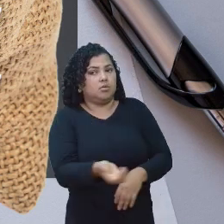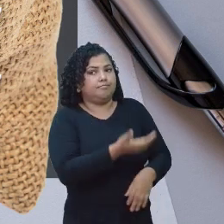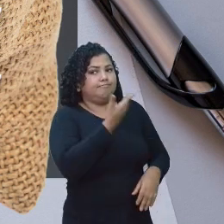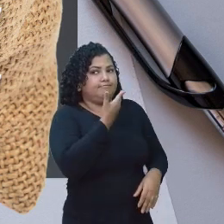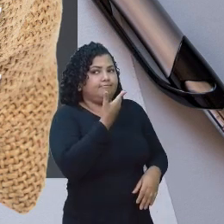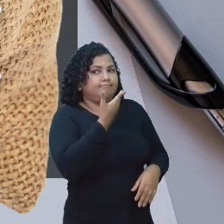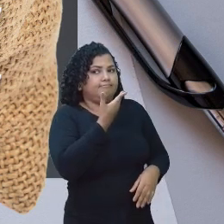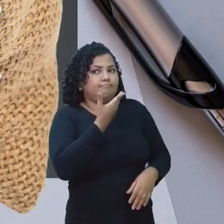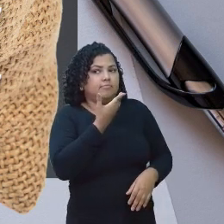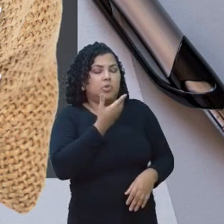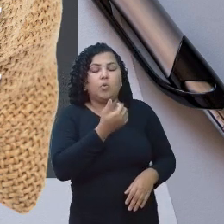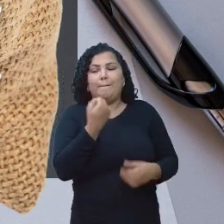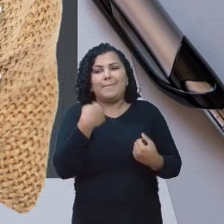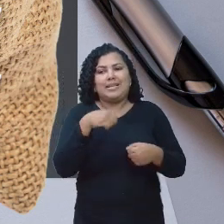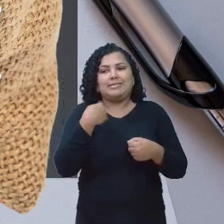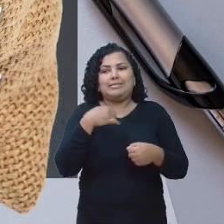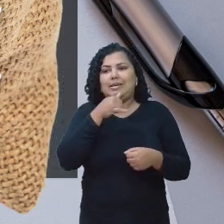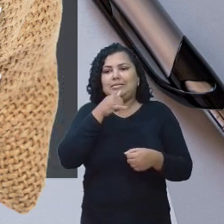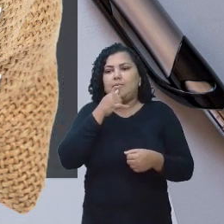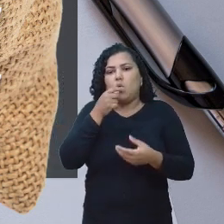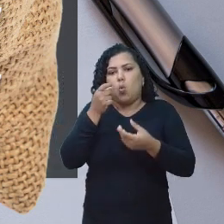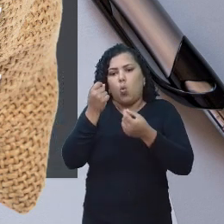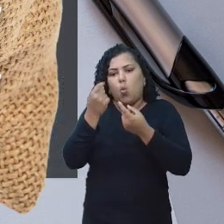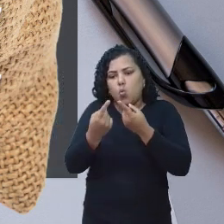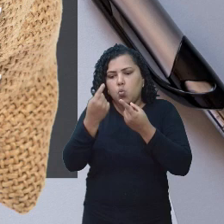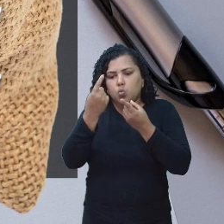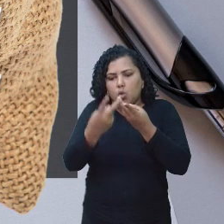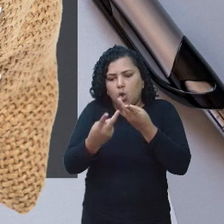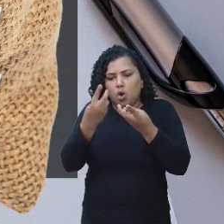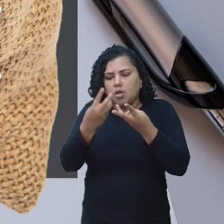ser unitária numérica, exatamente.